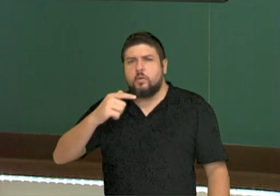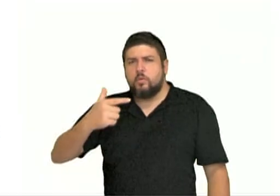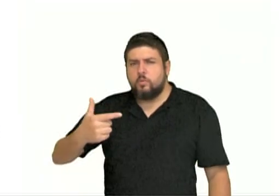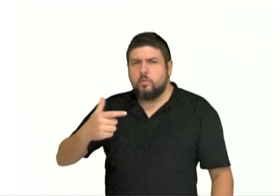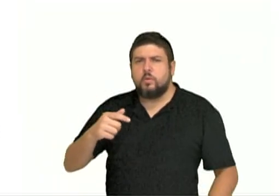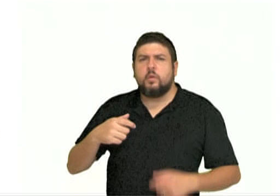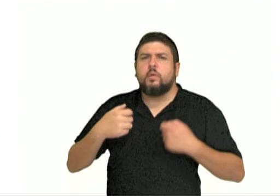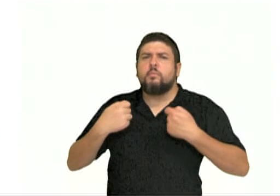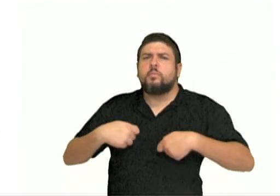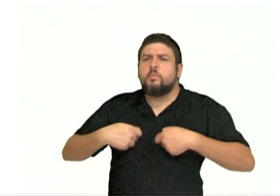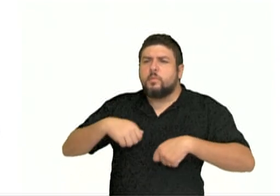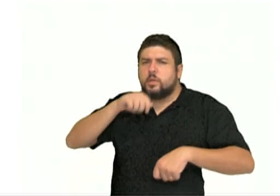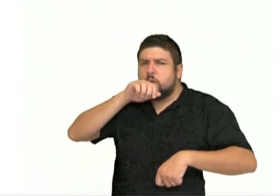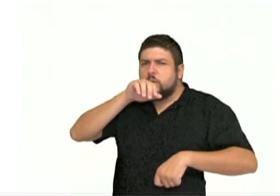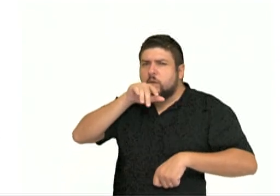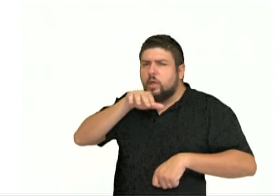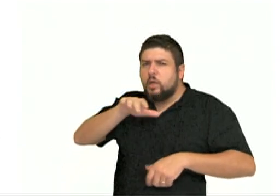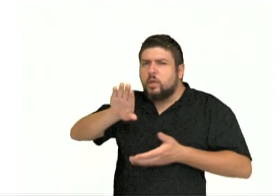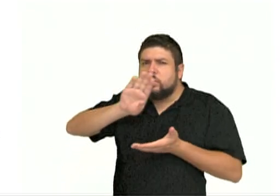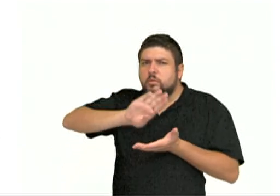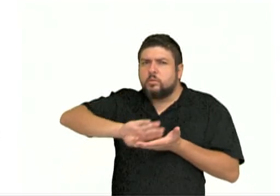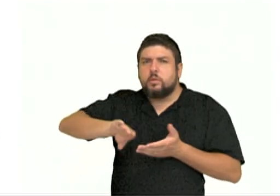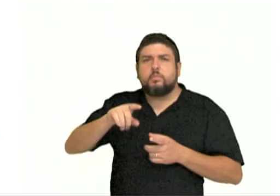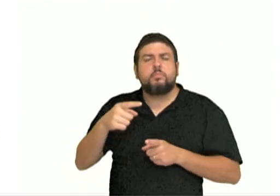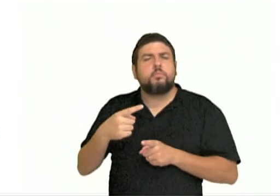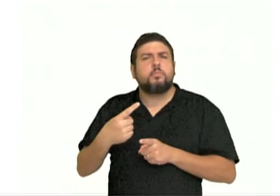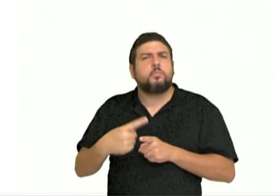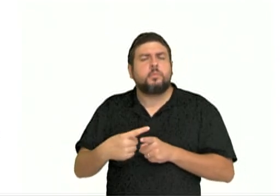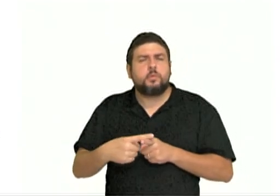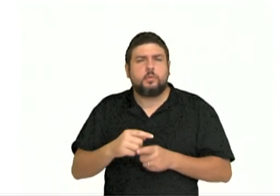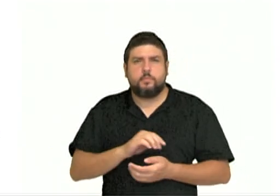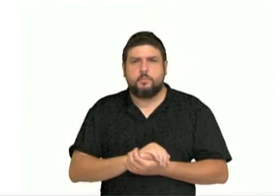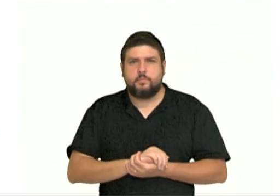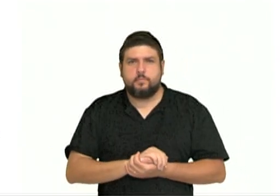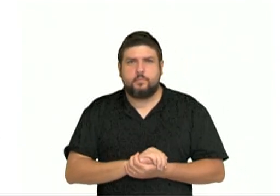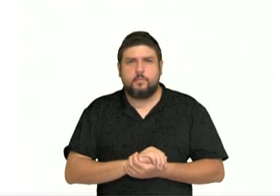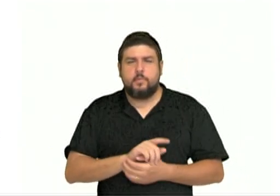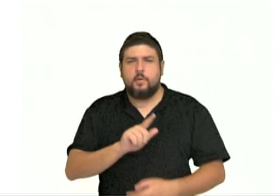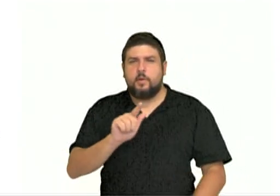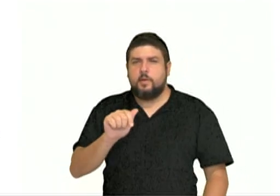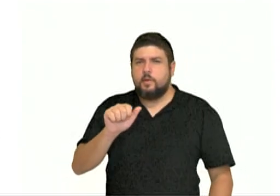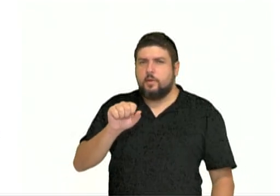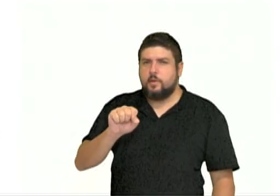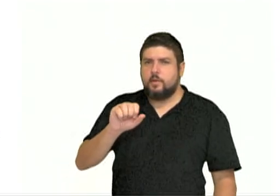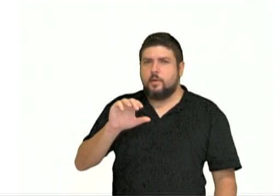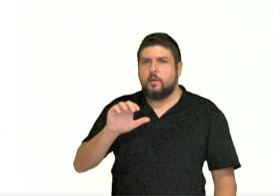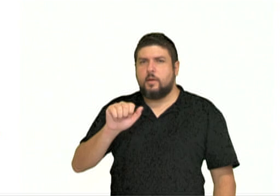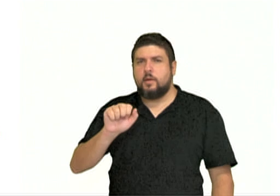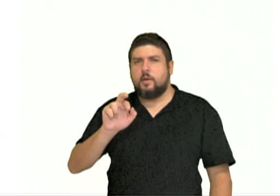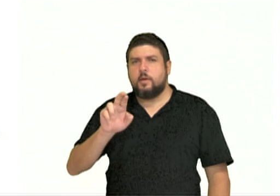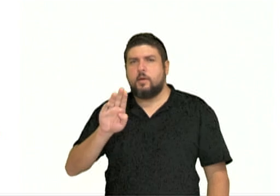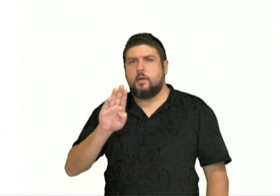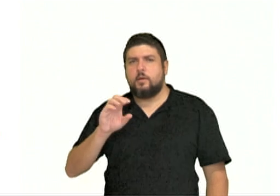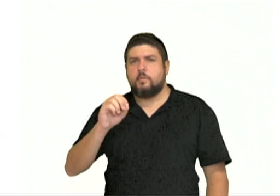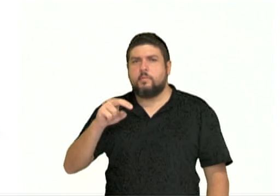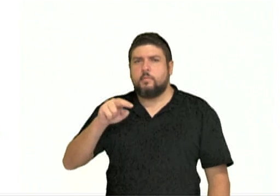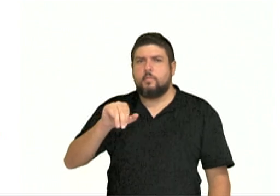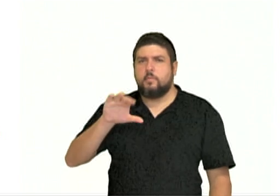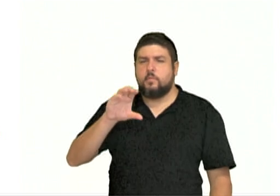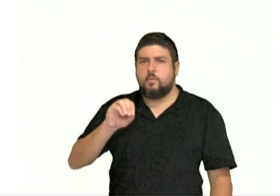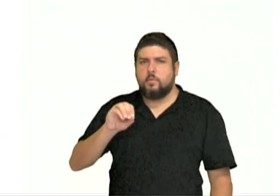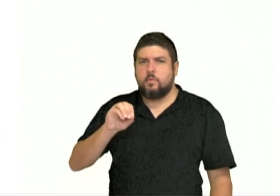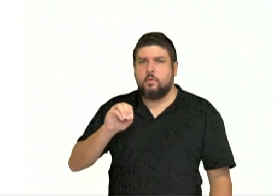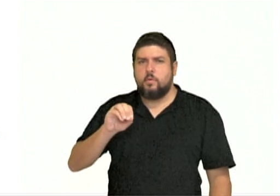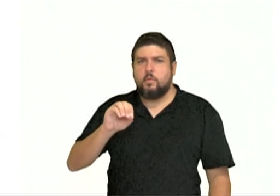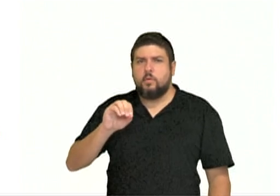essa. O gás carbônico, também conhecido como CO2, ele é um subproduto da nossa respiração.